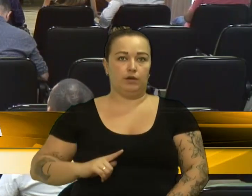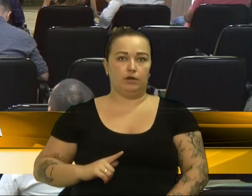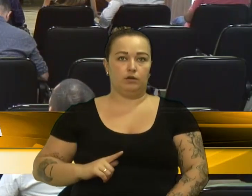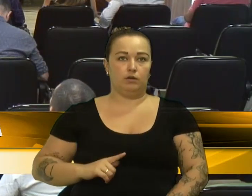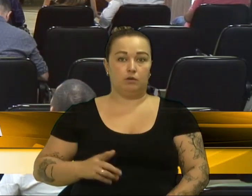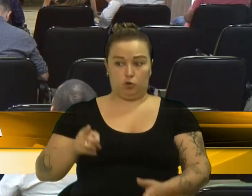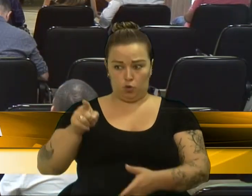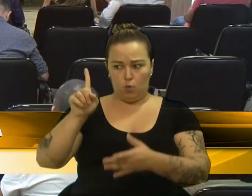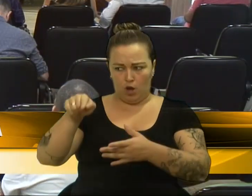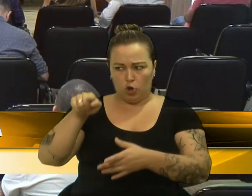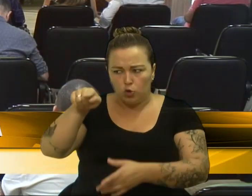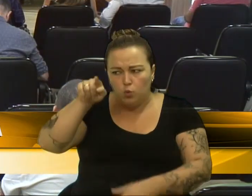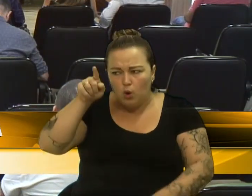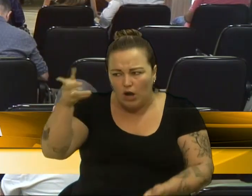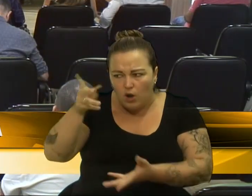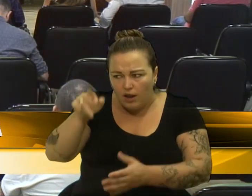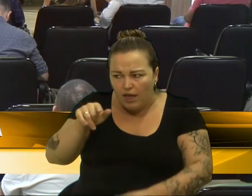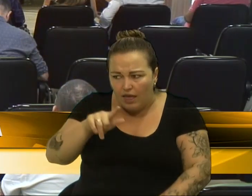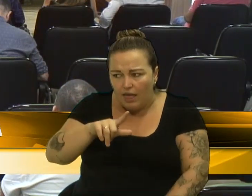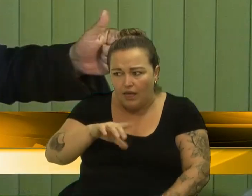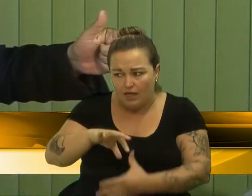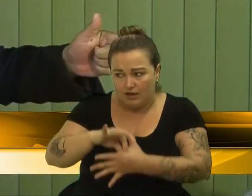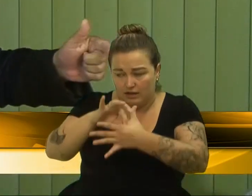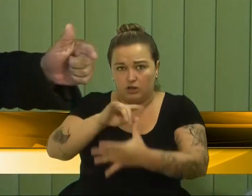líder do governo, é o senhor o líder do governo?